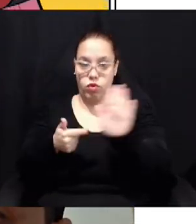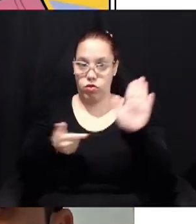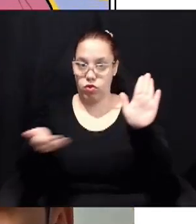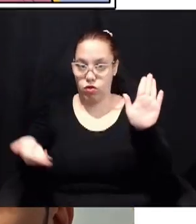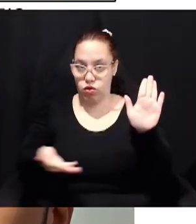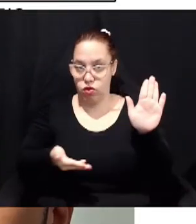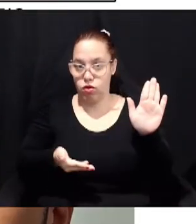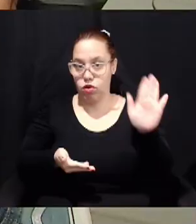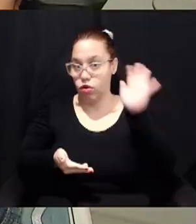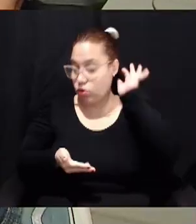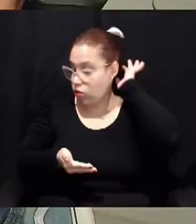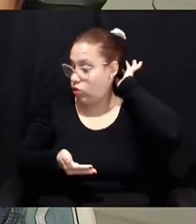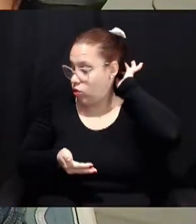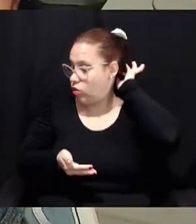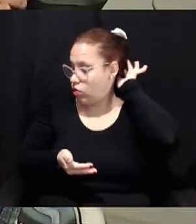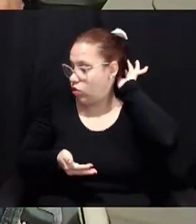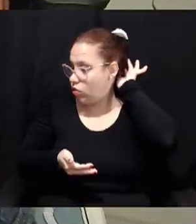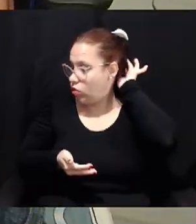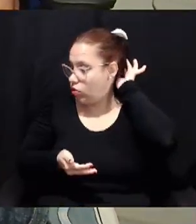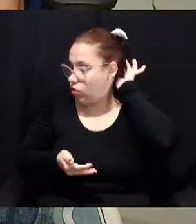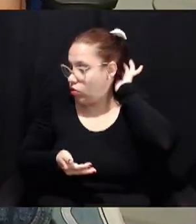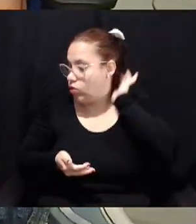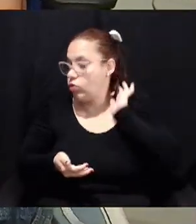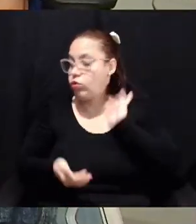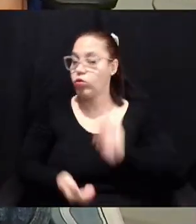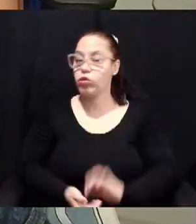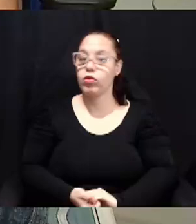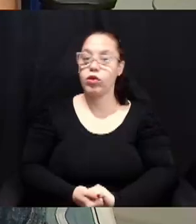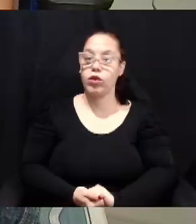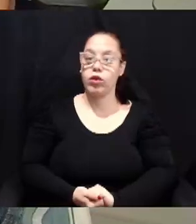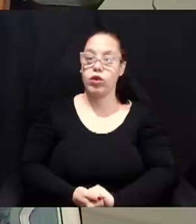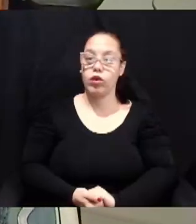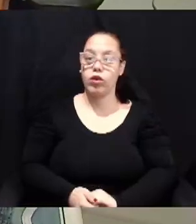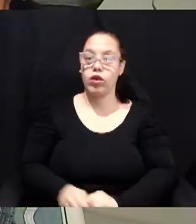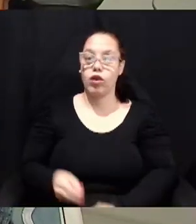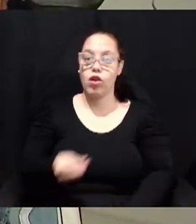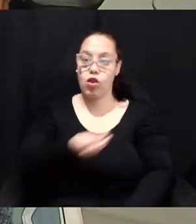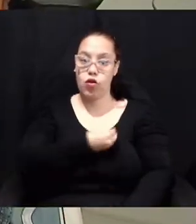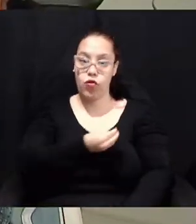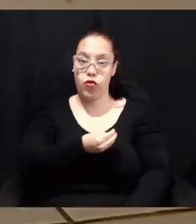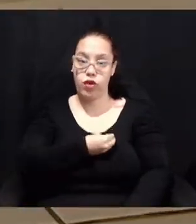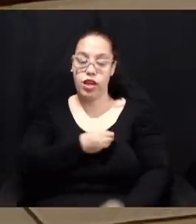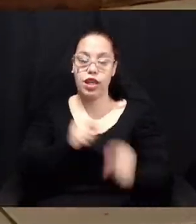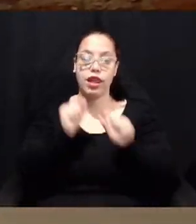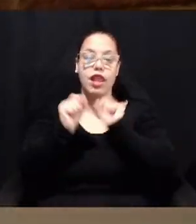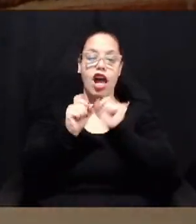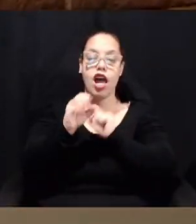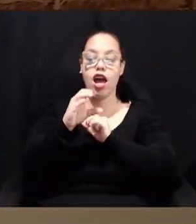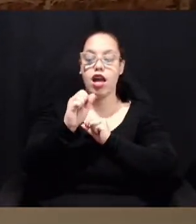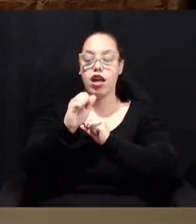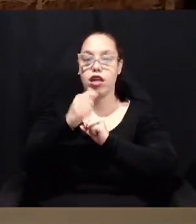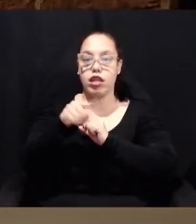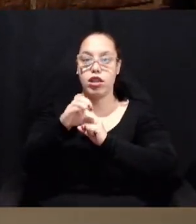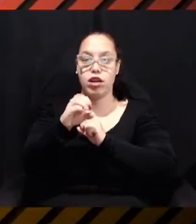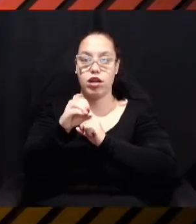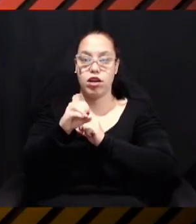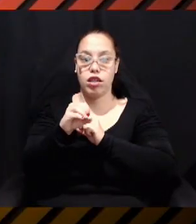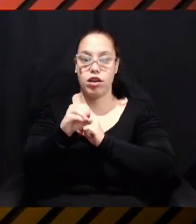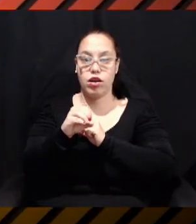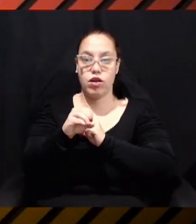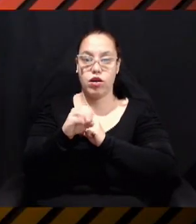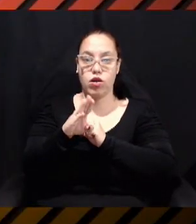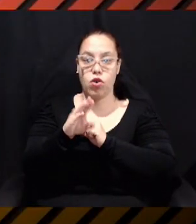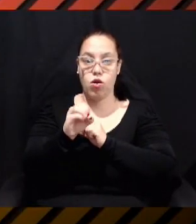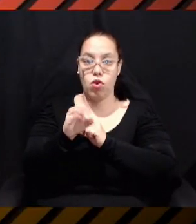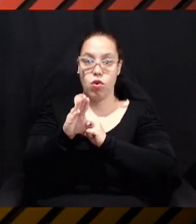instagram.com/vidadecãohq, tudo junto. Que ali tem as tirinhas do Vida de Cão, que é essa série que eu faço desde 2018, né? Inclusive tem o Bob, meu cachorrinho, tal, minha esposa